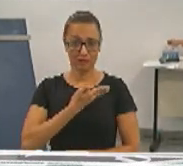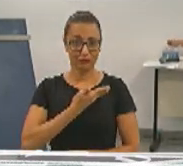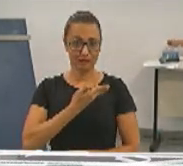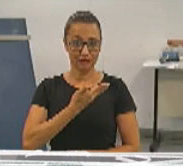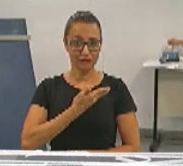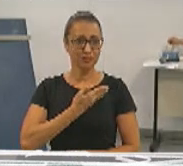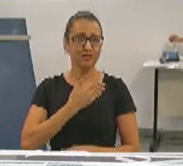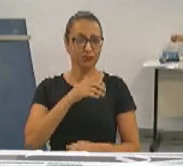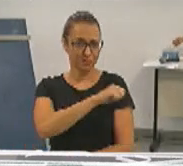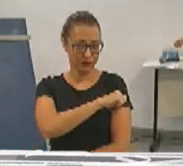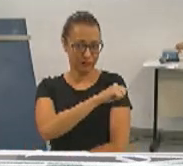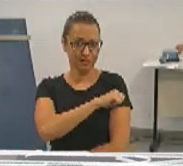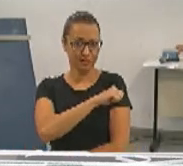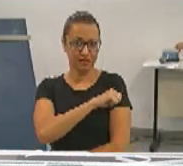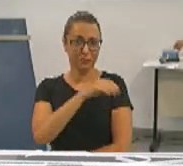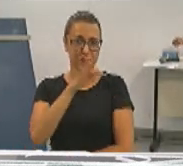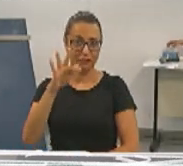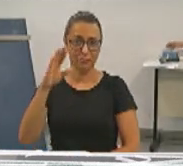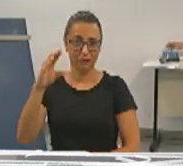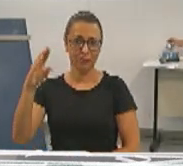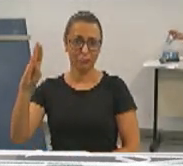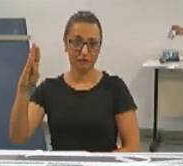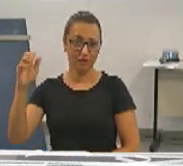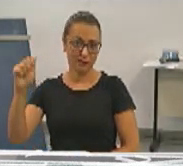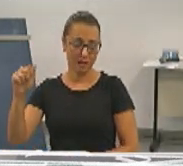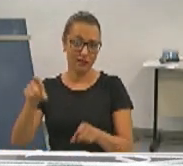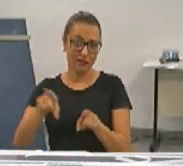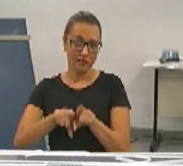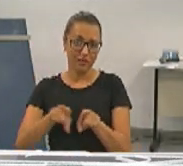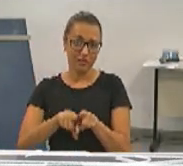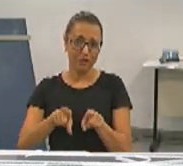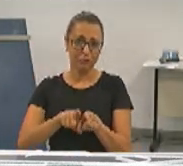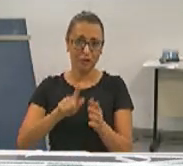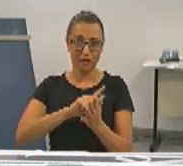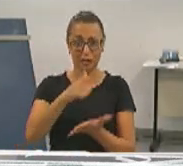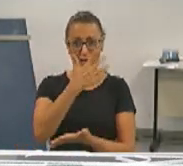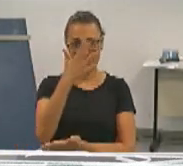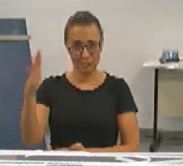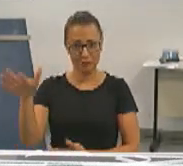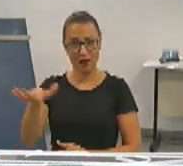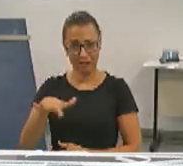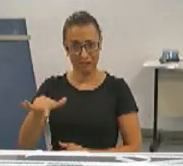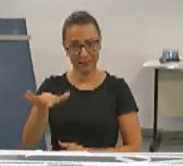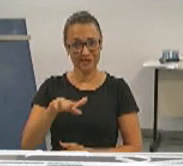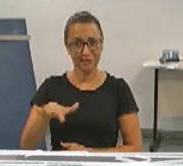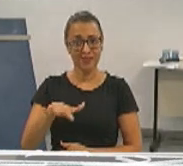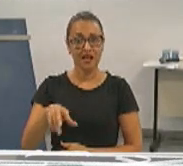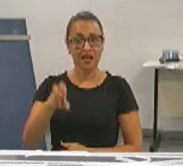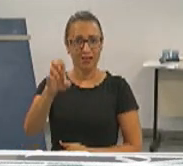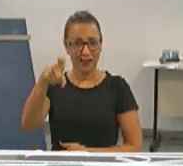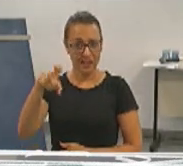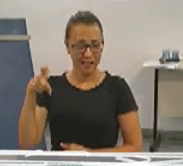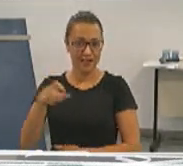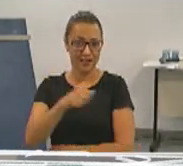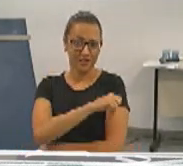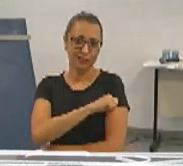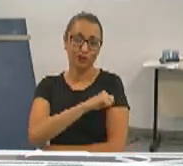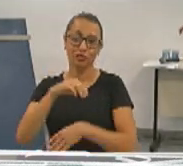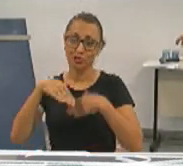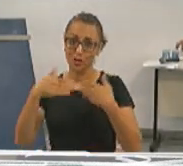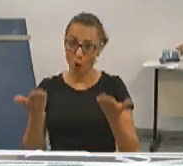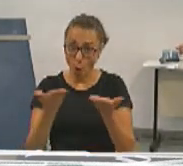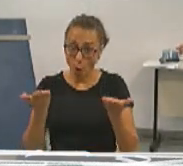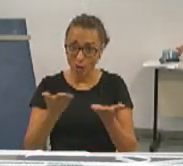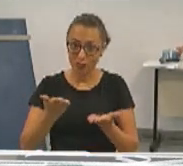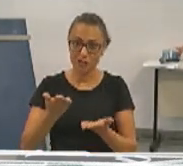e os estudantes lá da FCBA, sobretudo da gestão ambiental, ex-alunos que hoje já são professores lá na